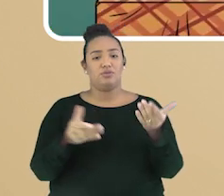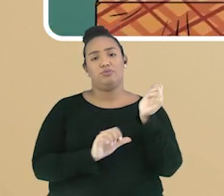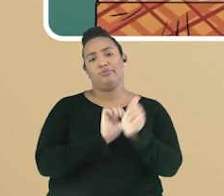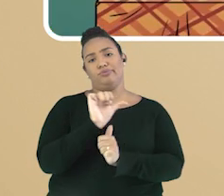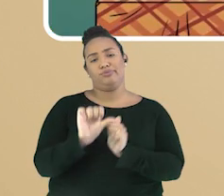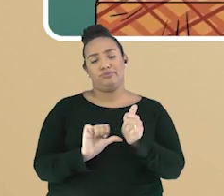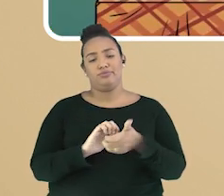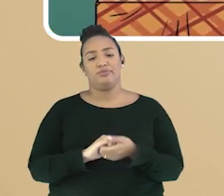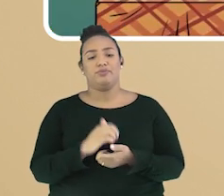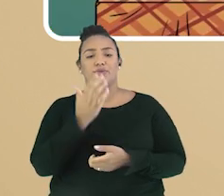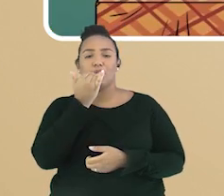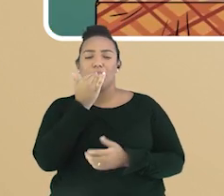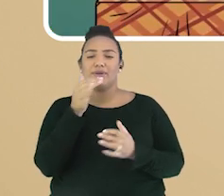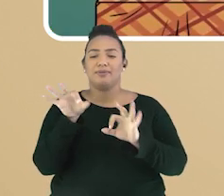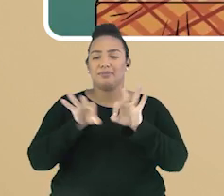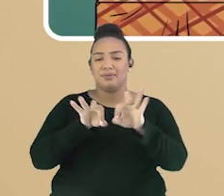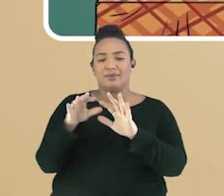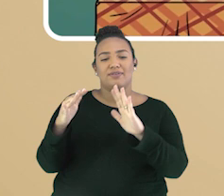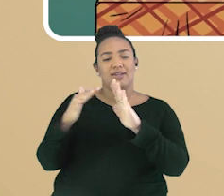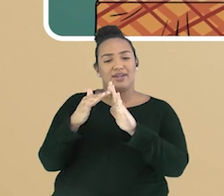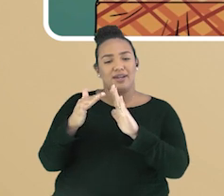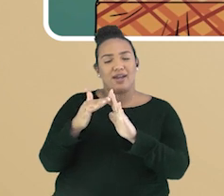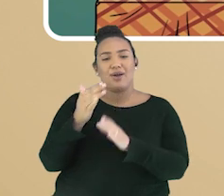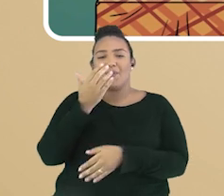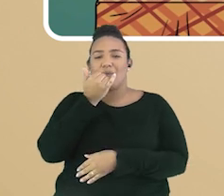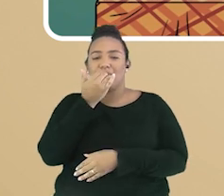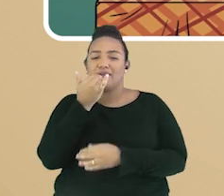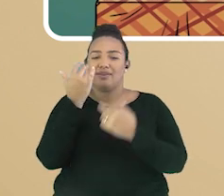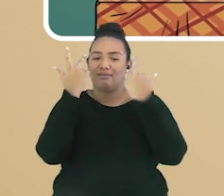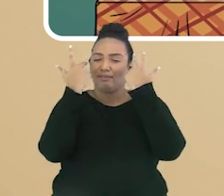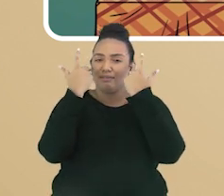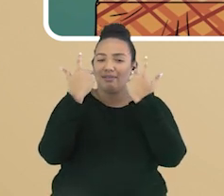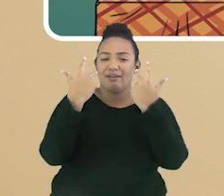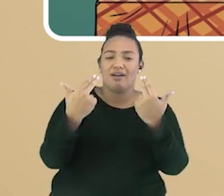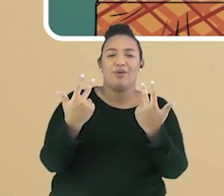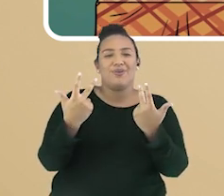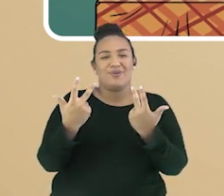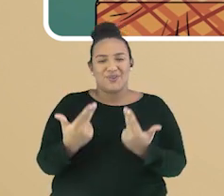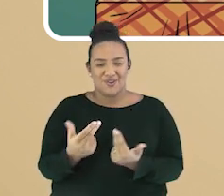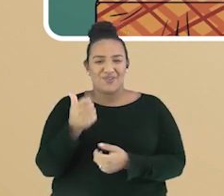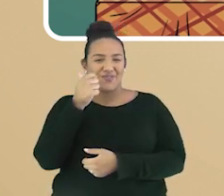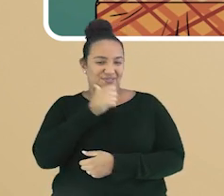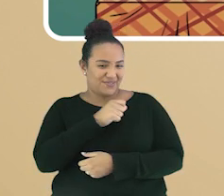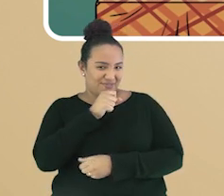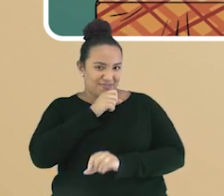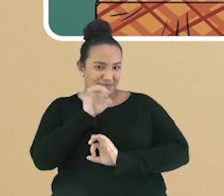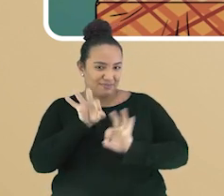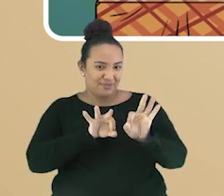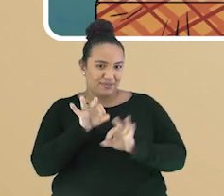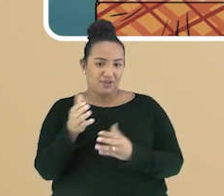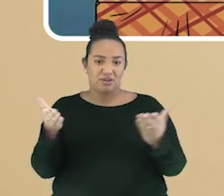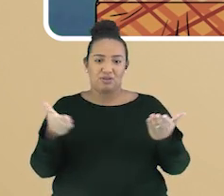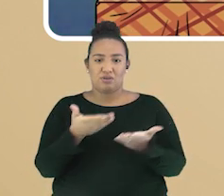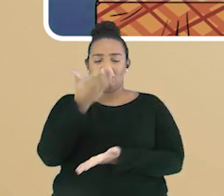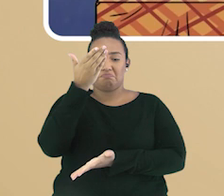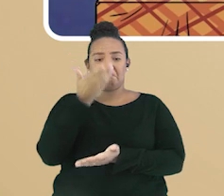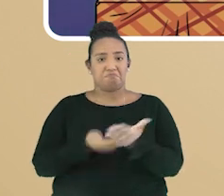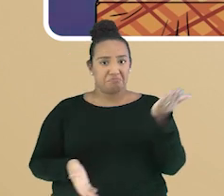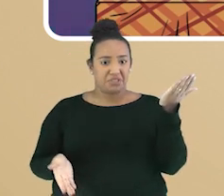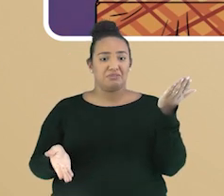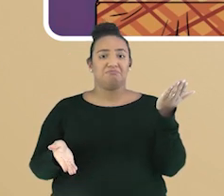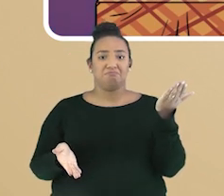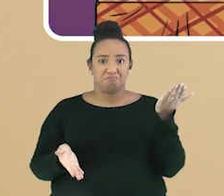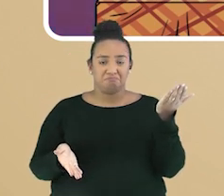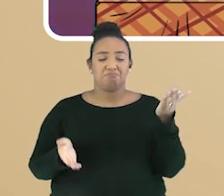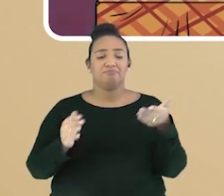refeições caseiras e preparadas com alimentos frescos, como aquelas do tempo das vovós, têm perdido espaço na mesa nacional.